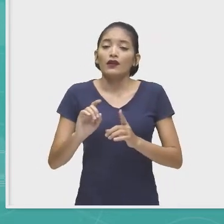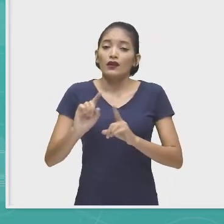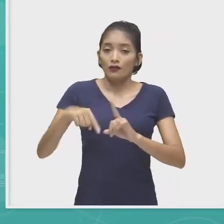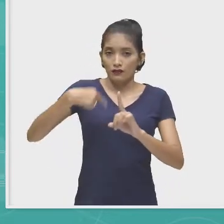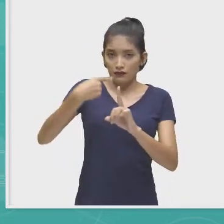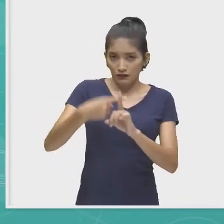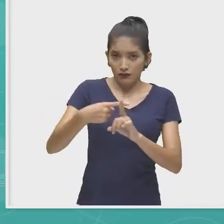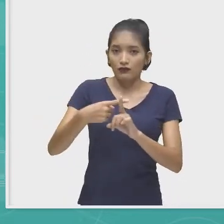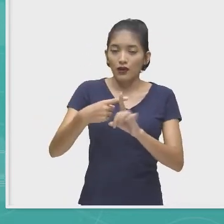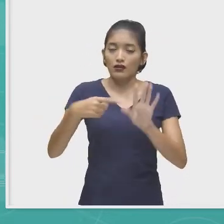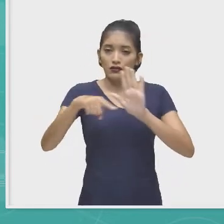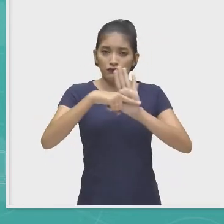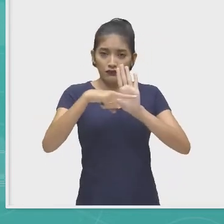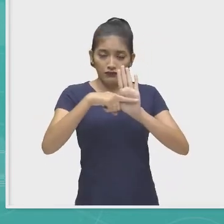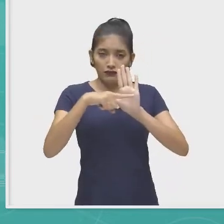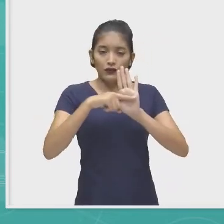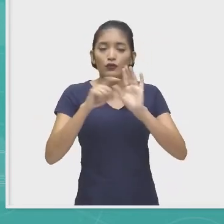o subtraindo